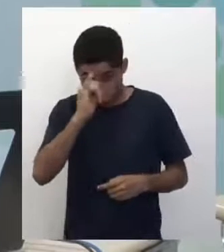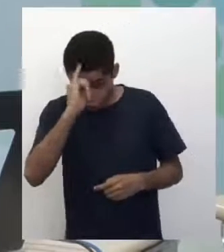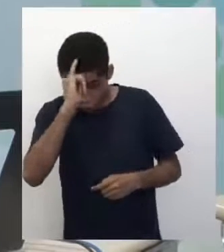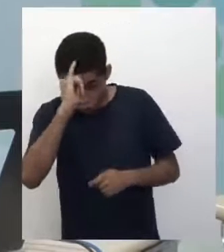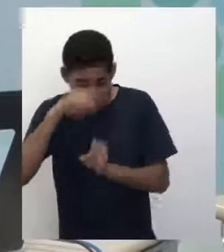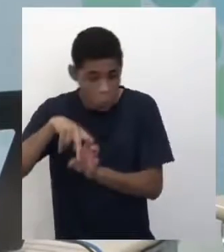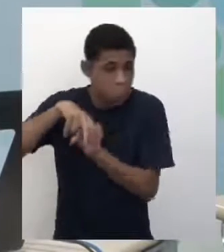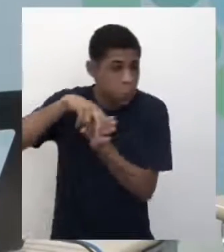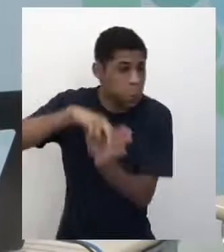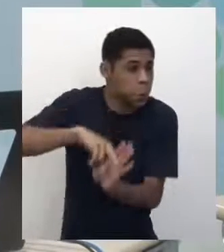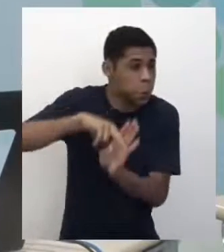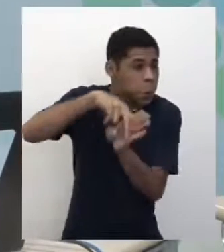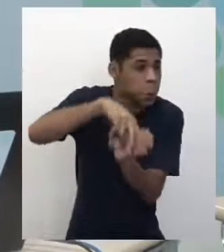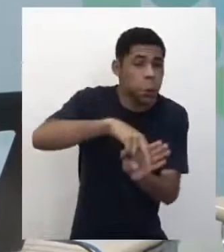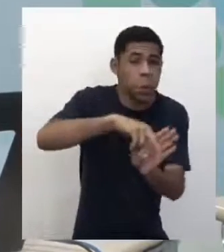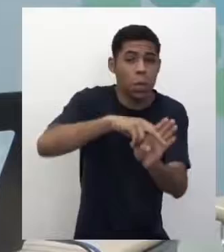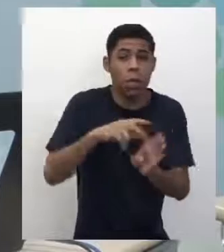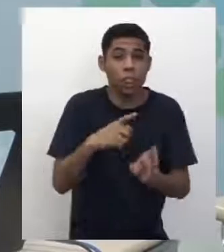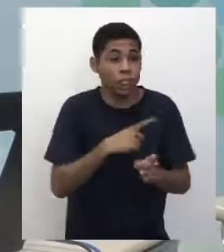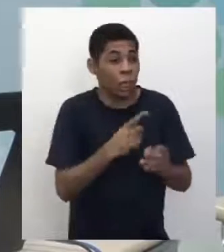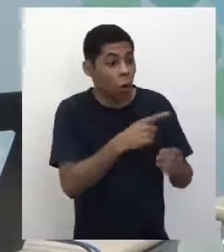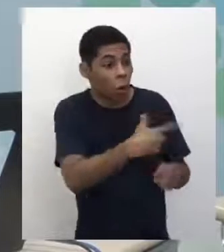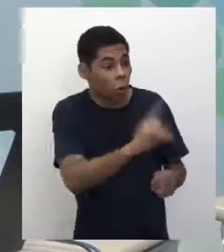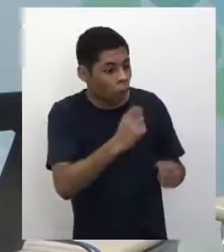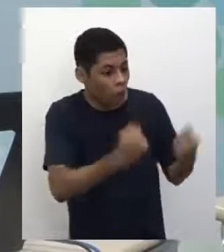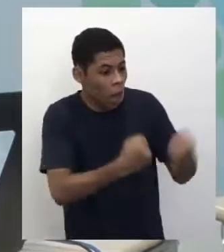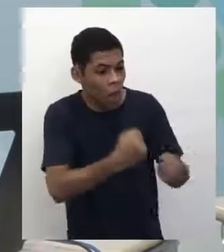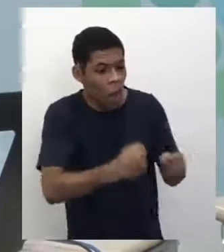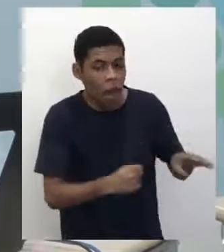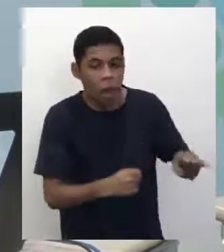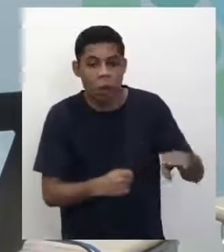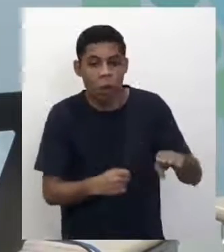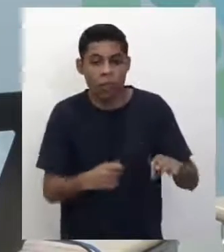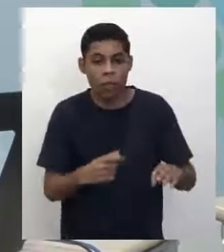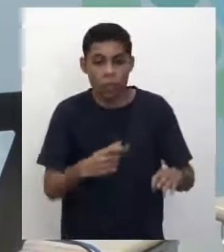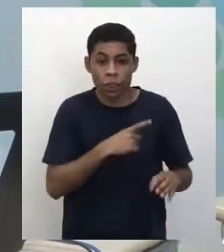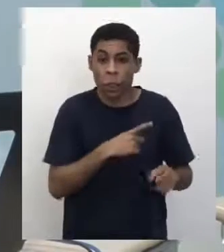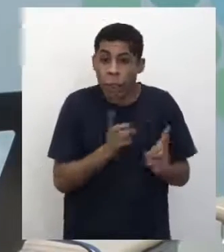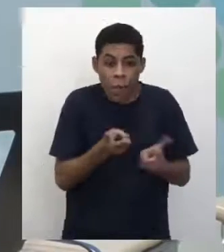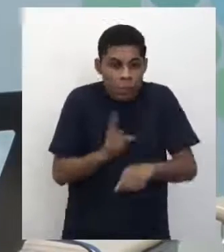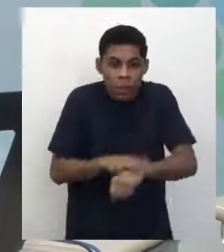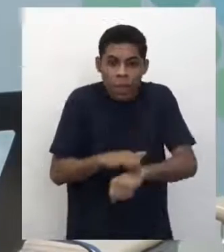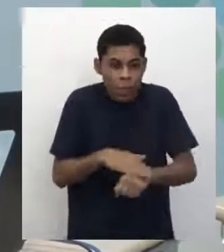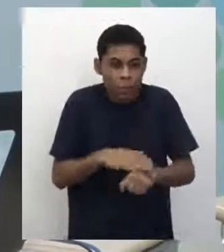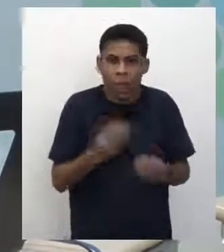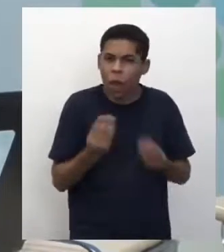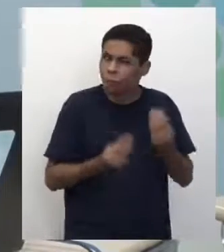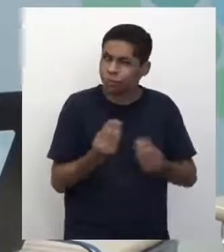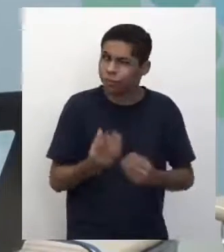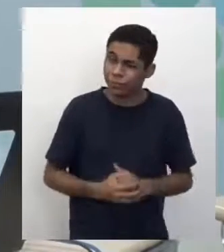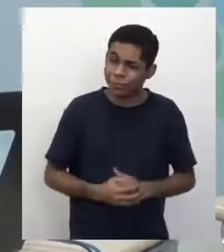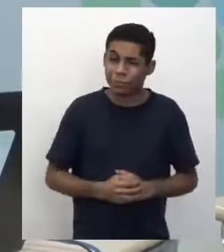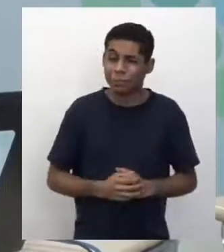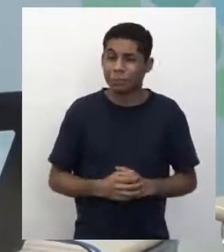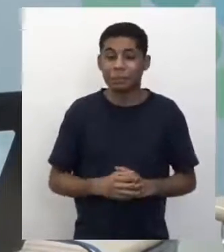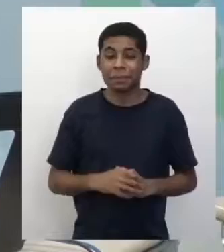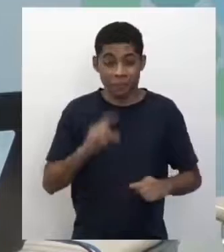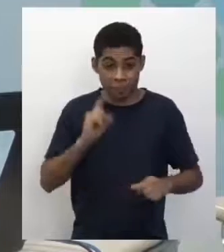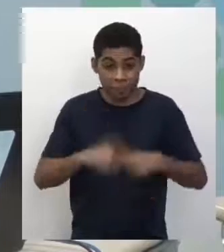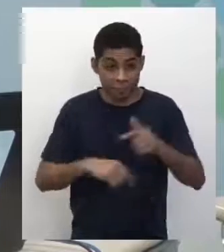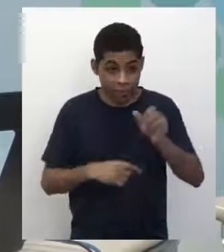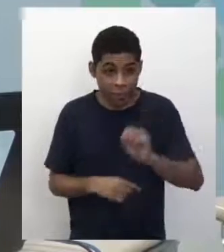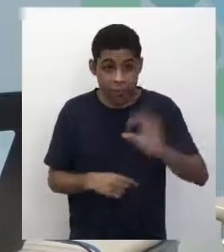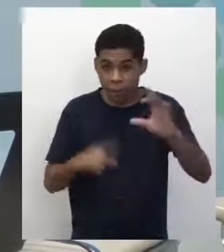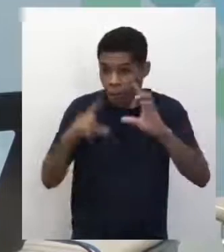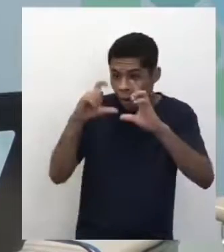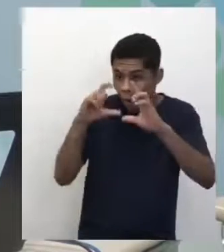Nossa passeando senhora. na praia com um carro e com uma amiga. Então você está unicórnio com um carro também ao mesmo tempo. Caramba, e uma amiga. Saindo para